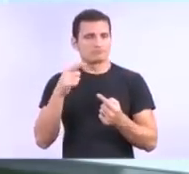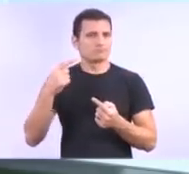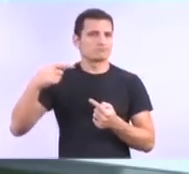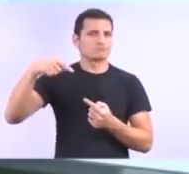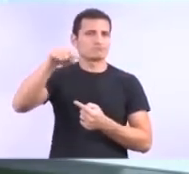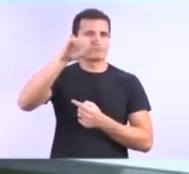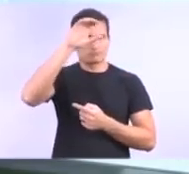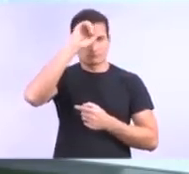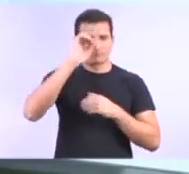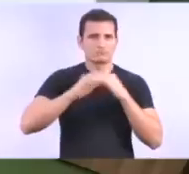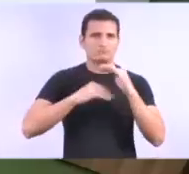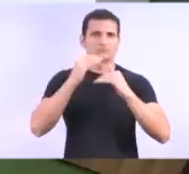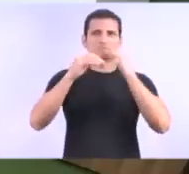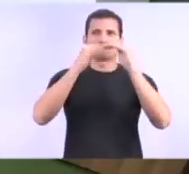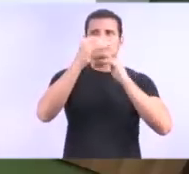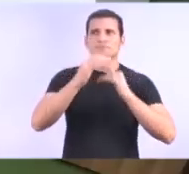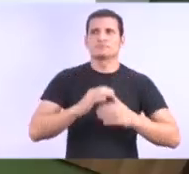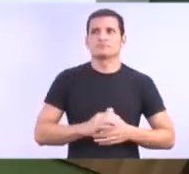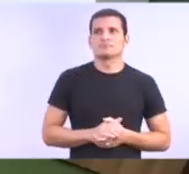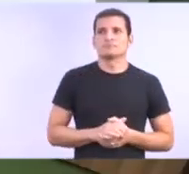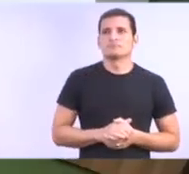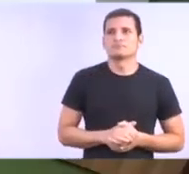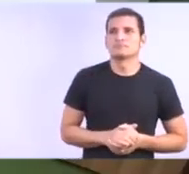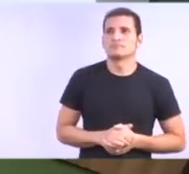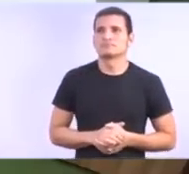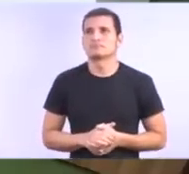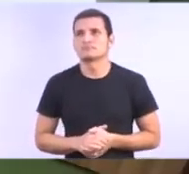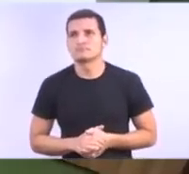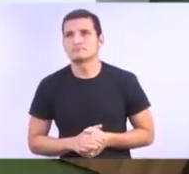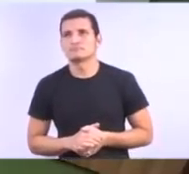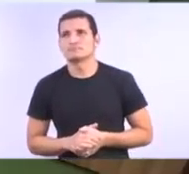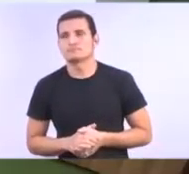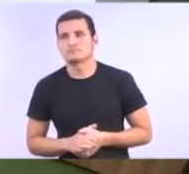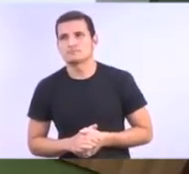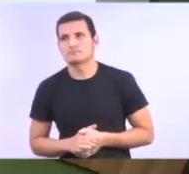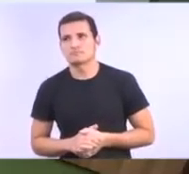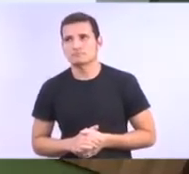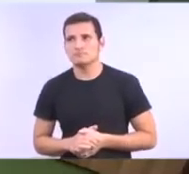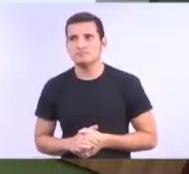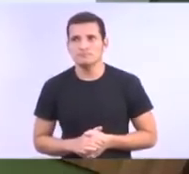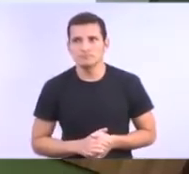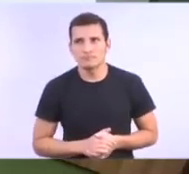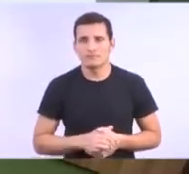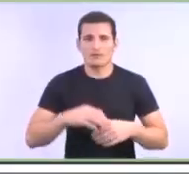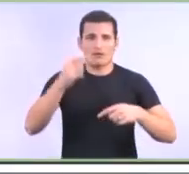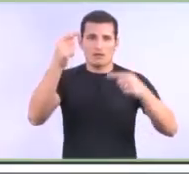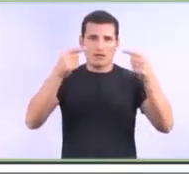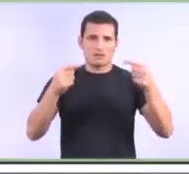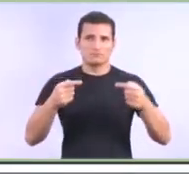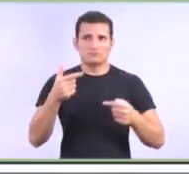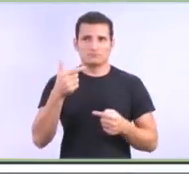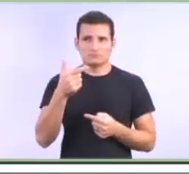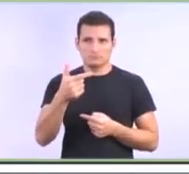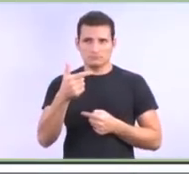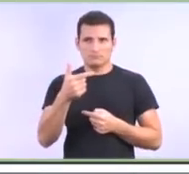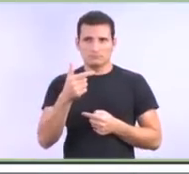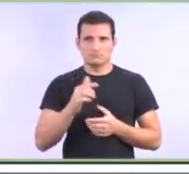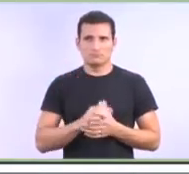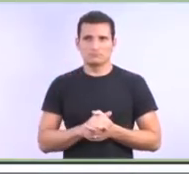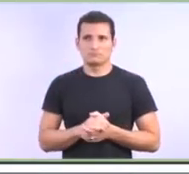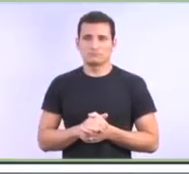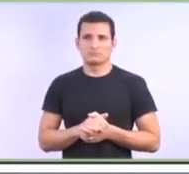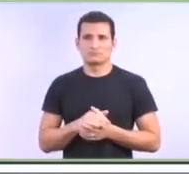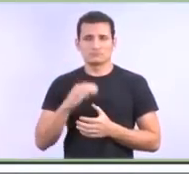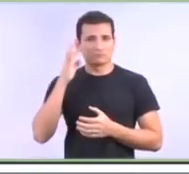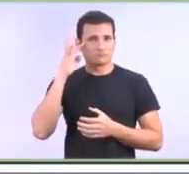desenvolver. Professor, com relação também à questão 2 aí, identificar essas inconsistências,